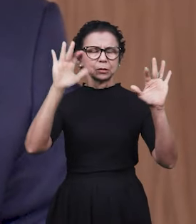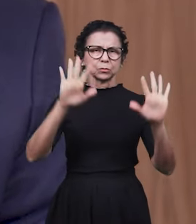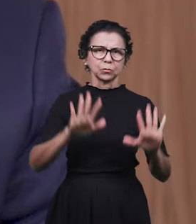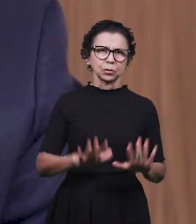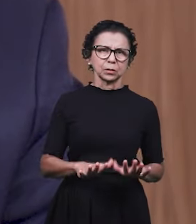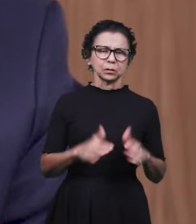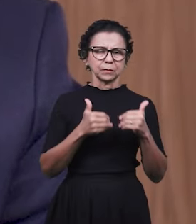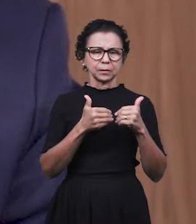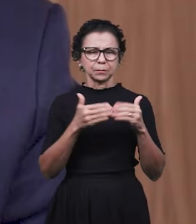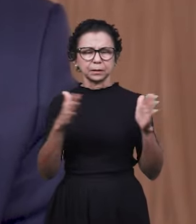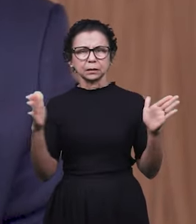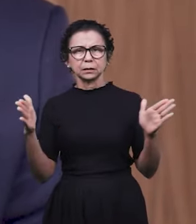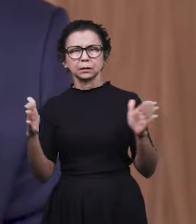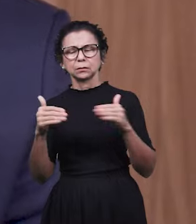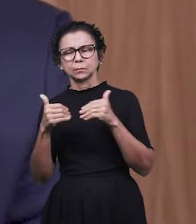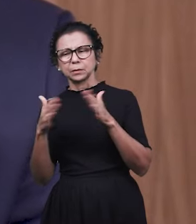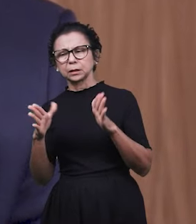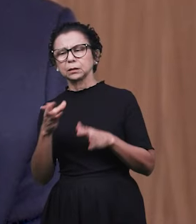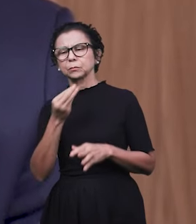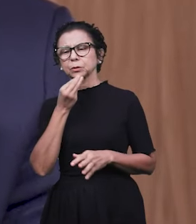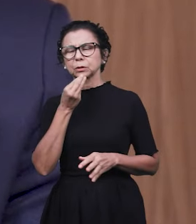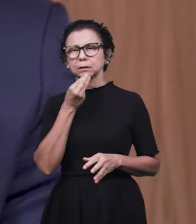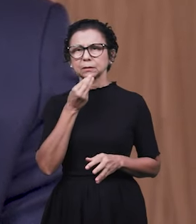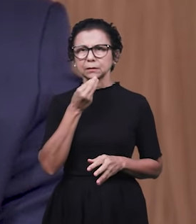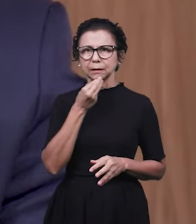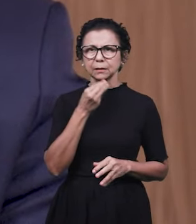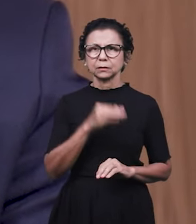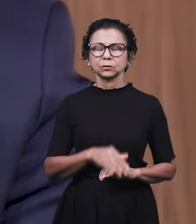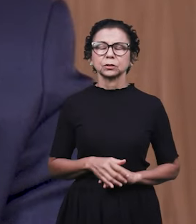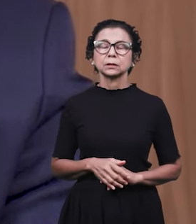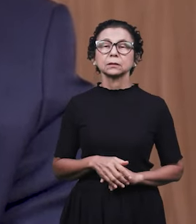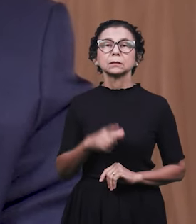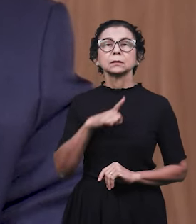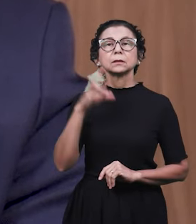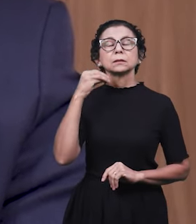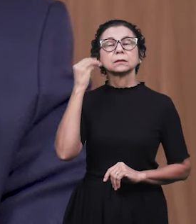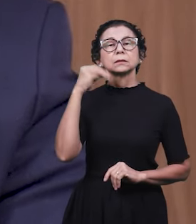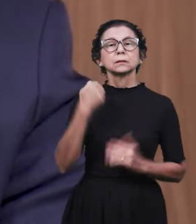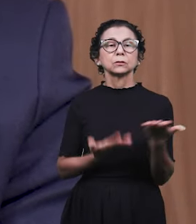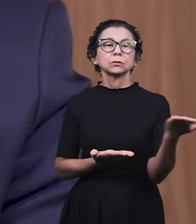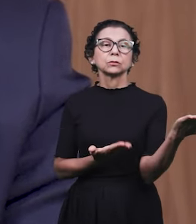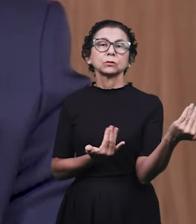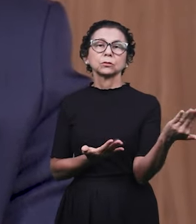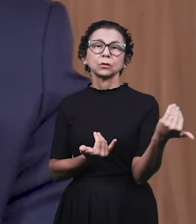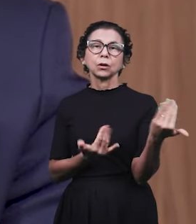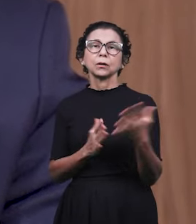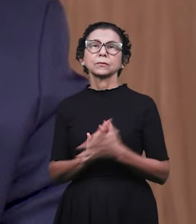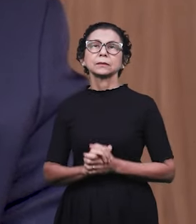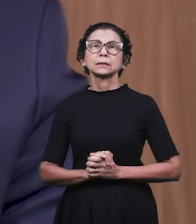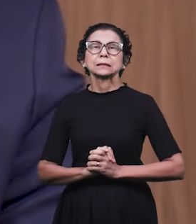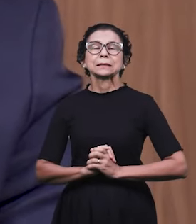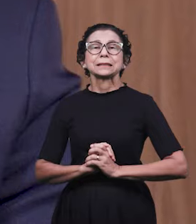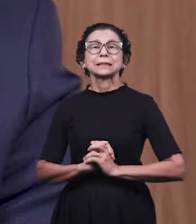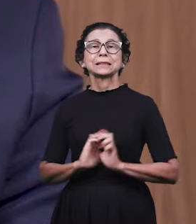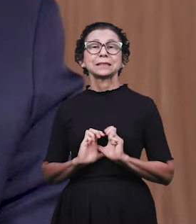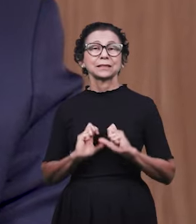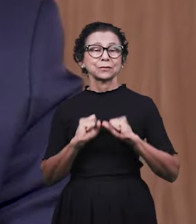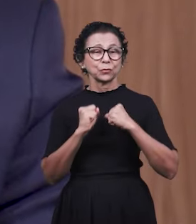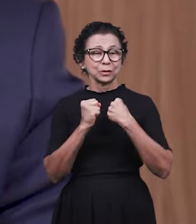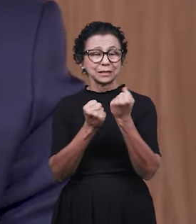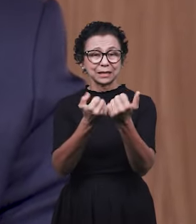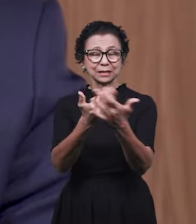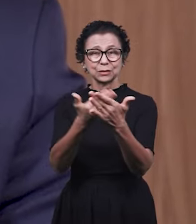dando tranquilidade. Nós temos experiências com jovens que se dedicaram e o Senhor deu condições e